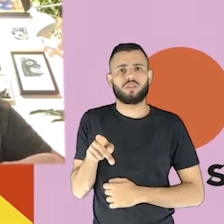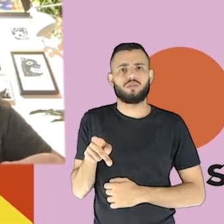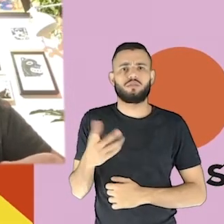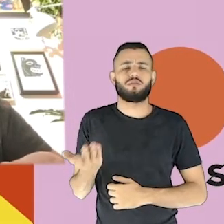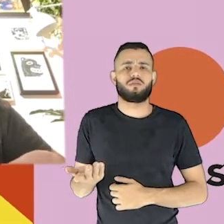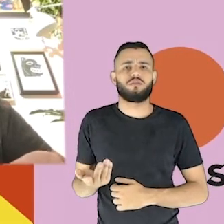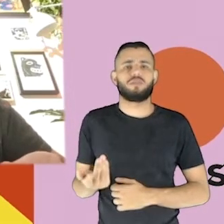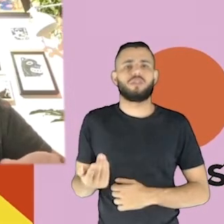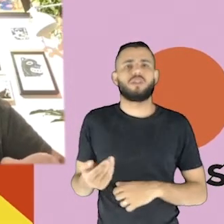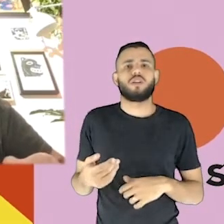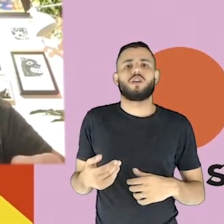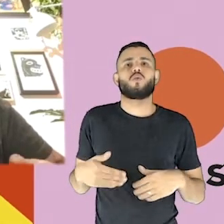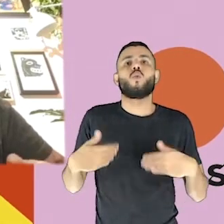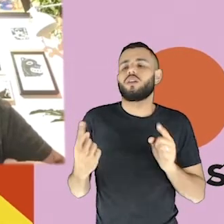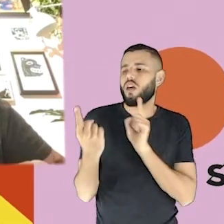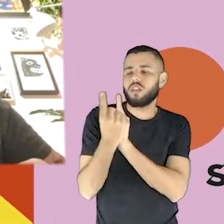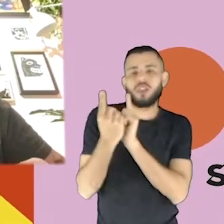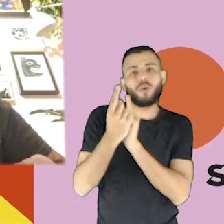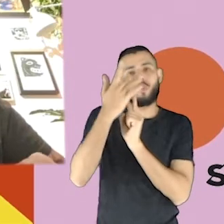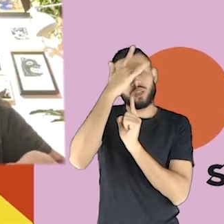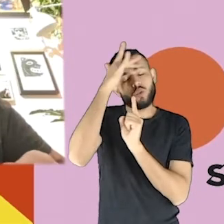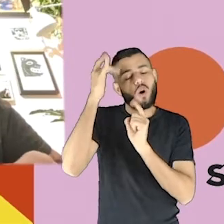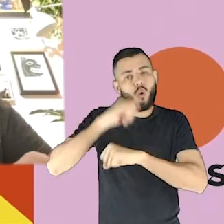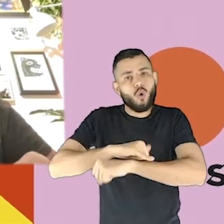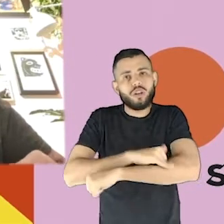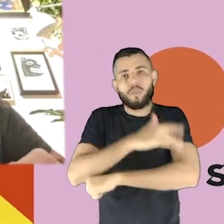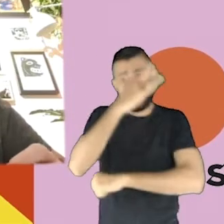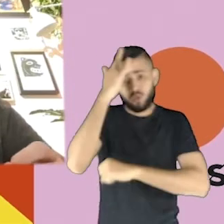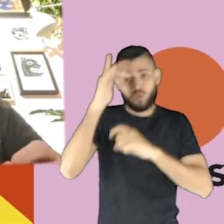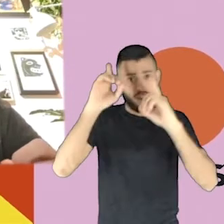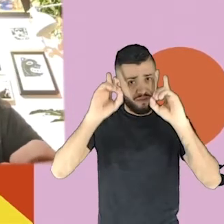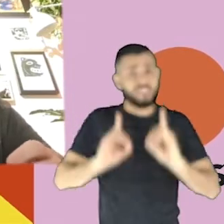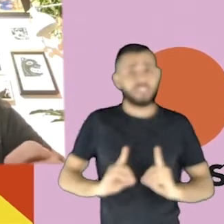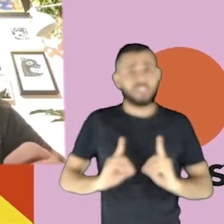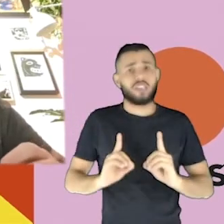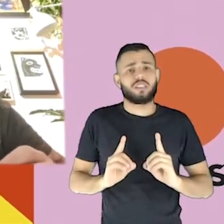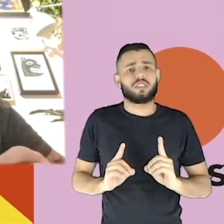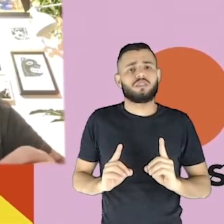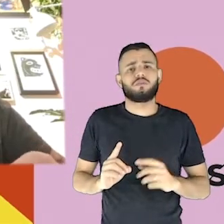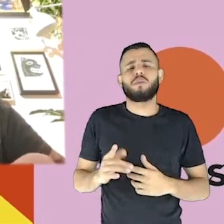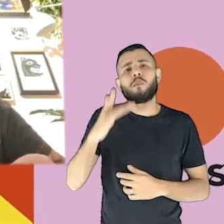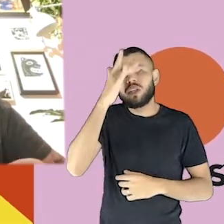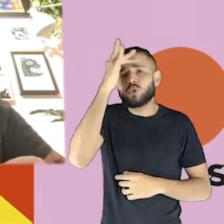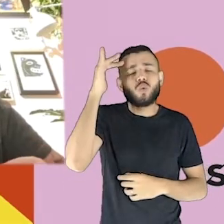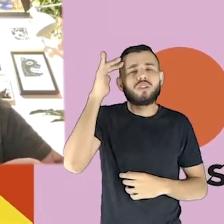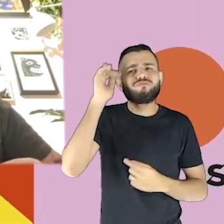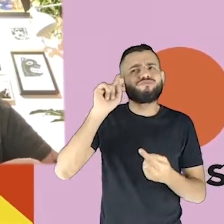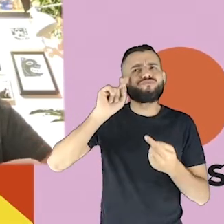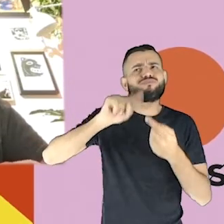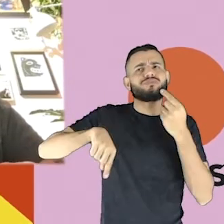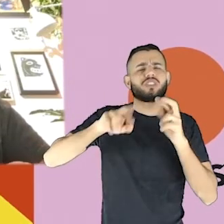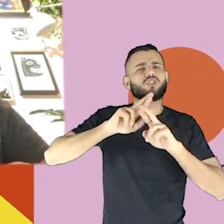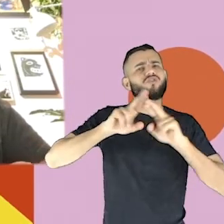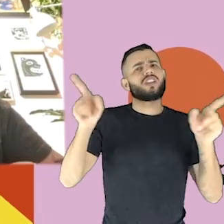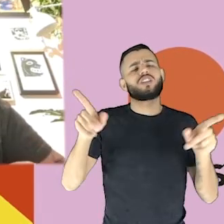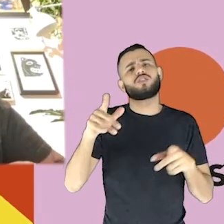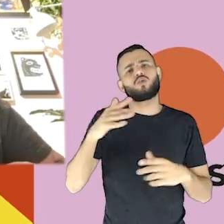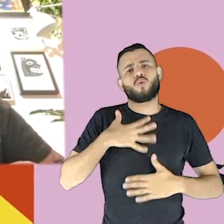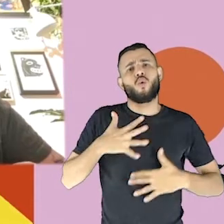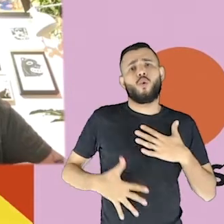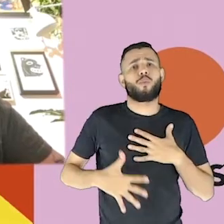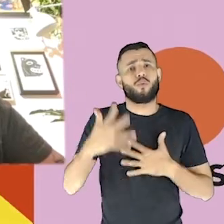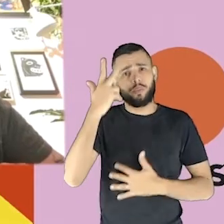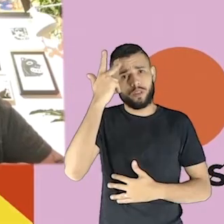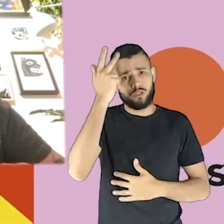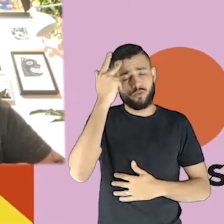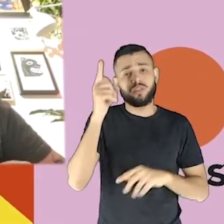que seja, sabe, na hora de atender uma pessoa gorda, uma pessoa com deficiência, uma pessoa que foge desse corpo normativo,